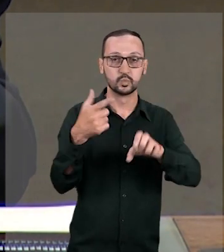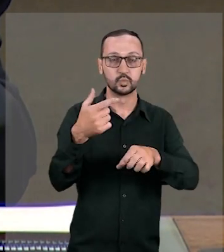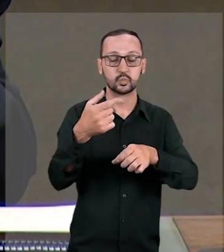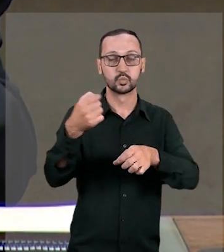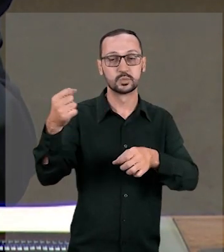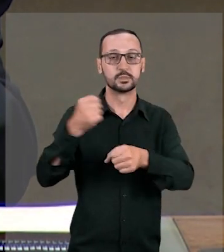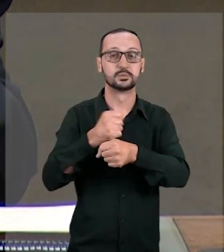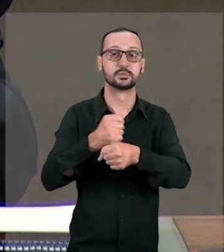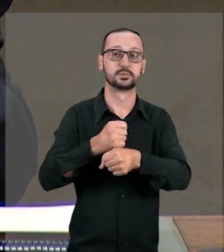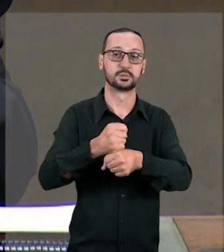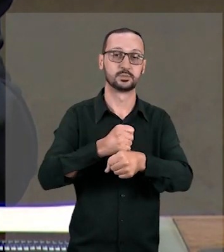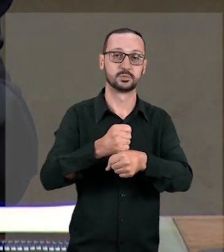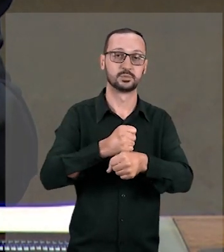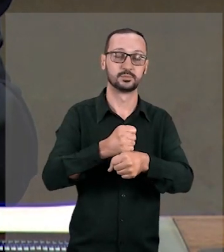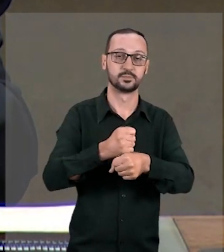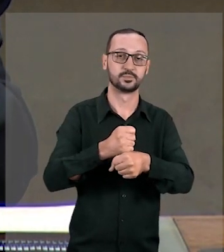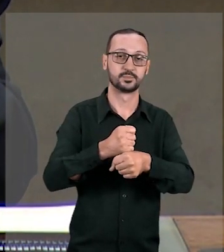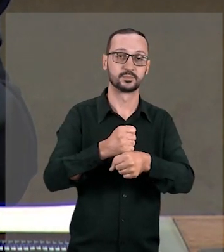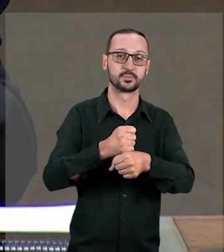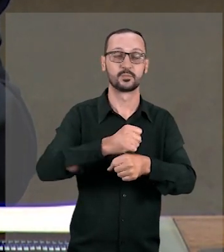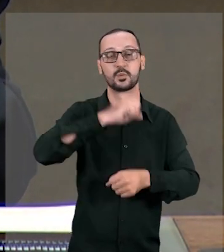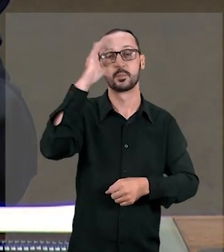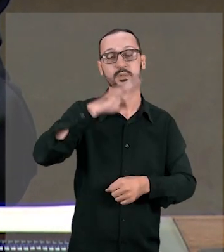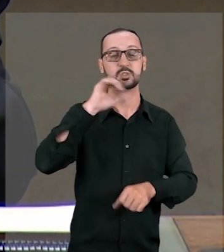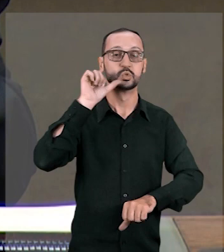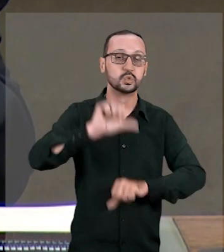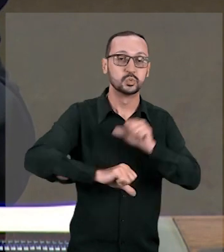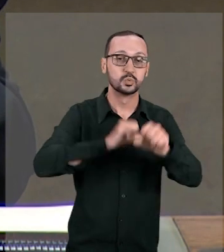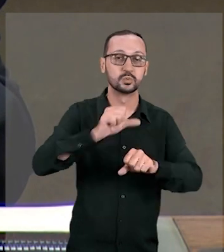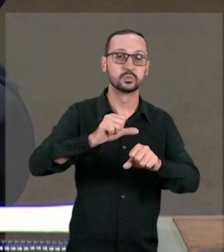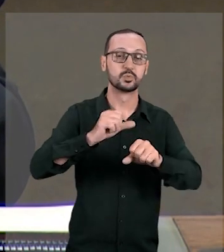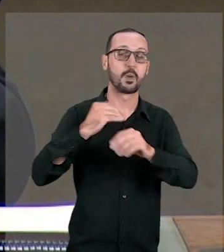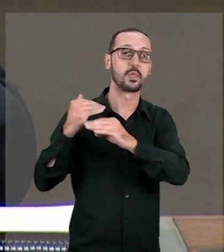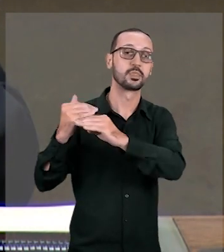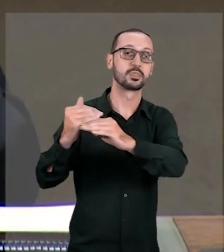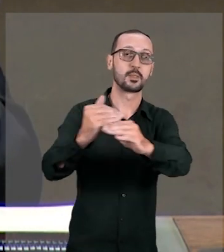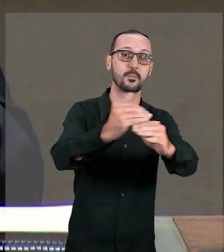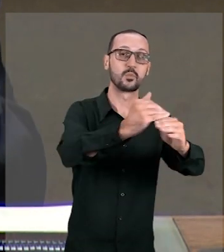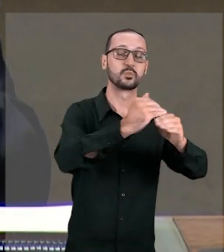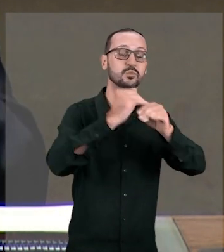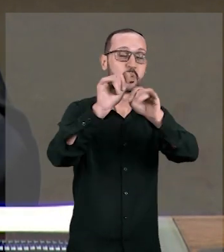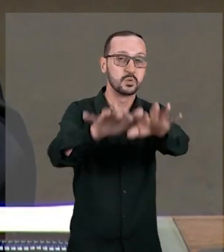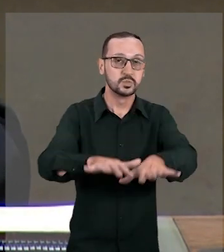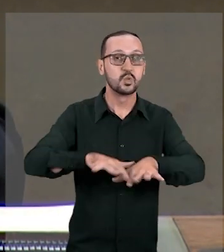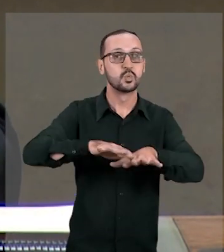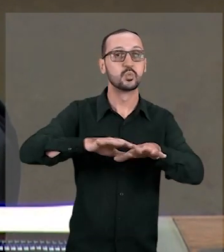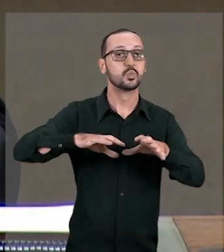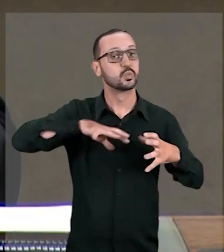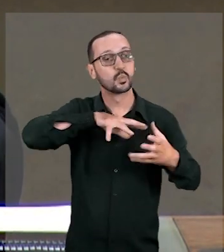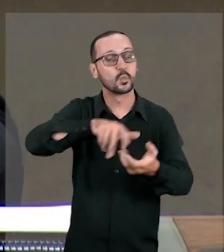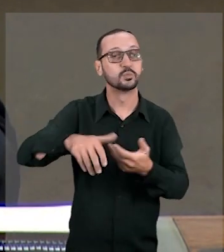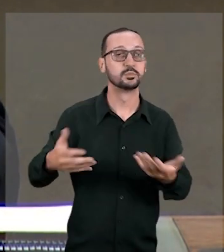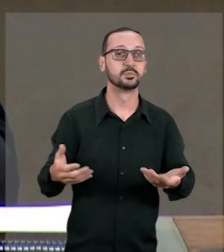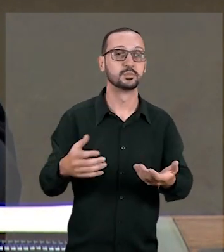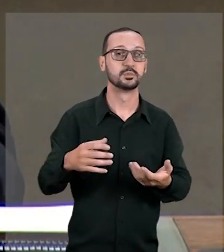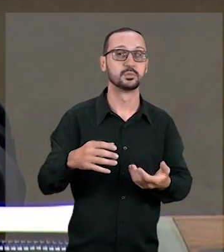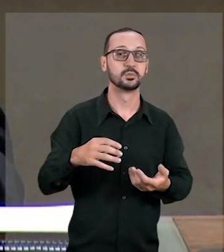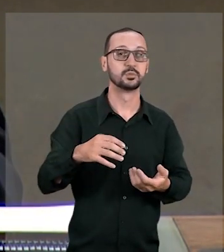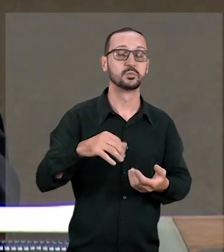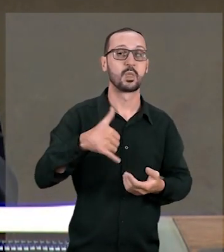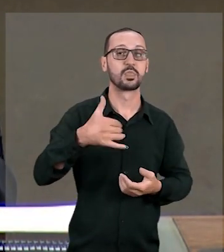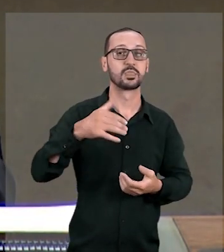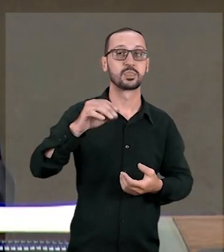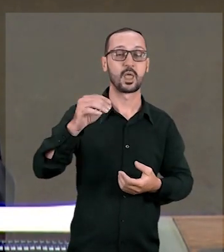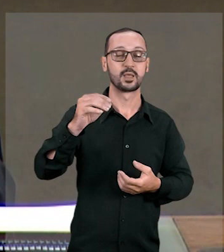anos, o Brasil se tornou uma das maiores democracias de massas do mundo e uma das 10